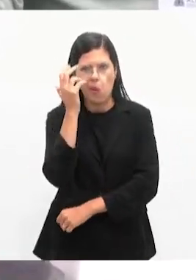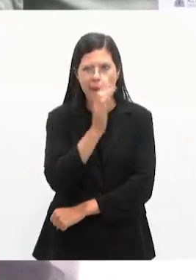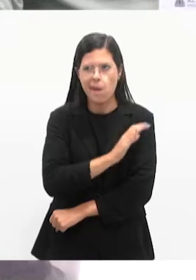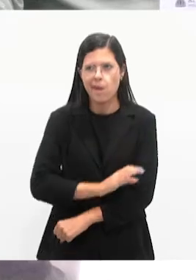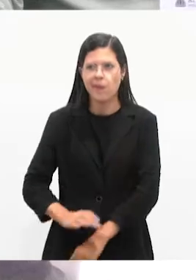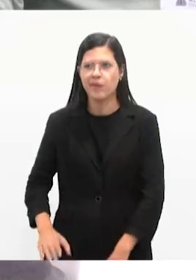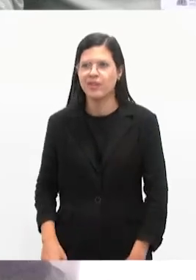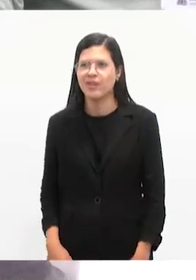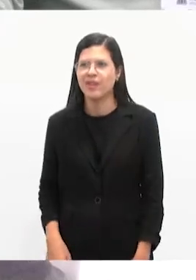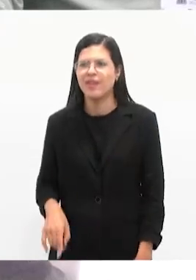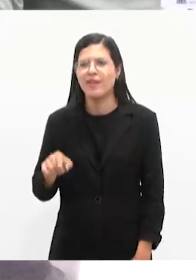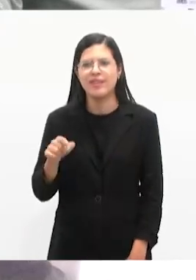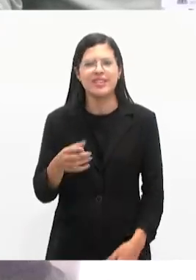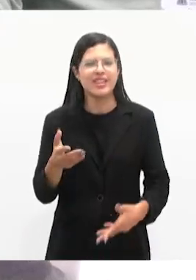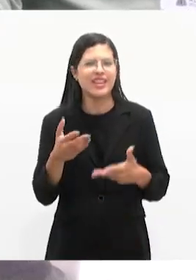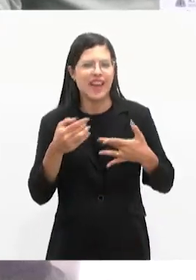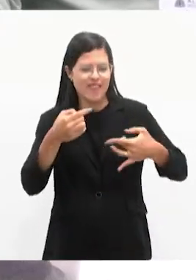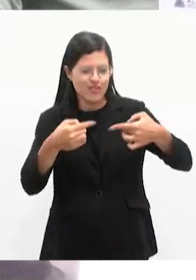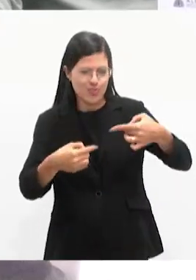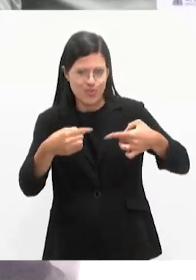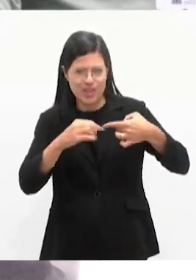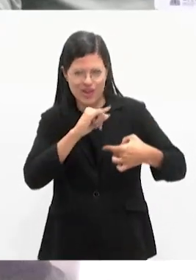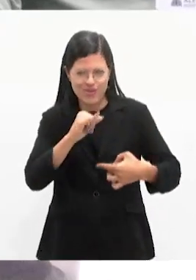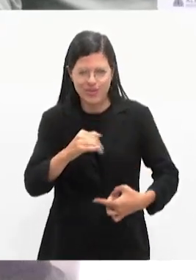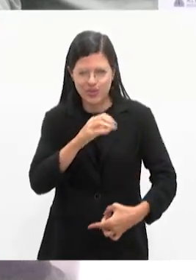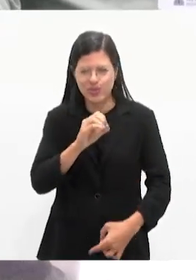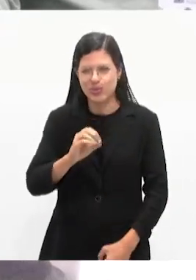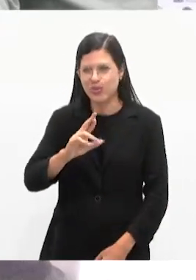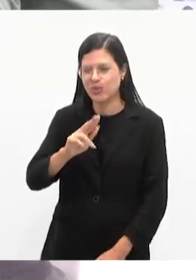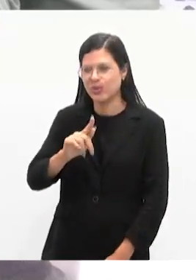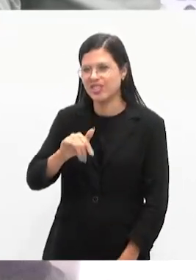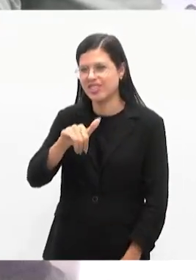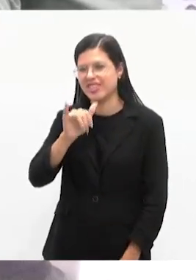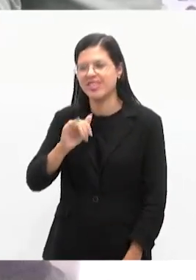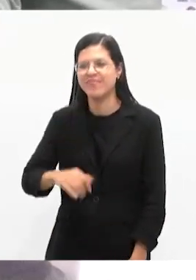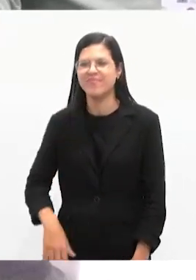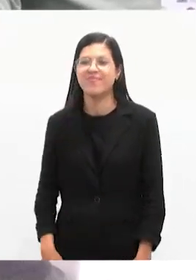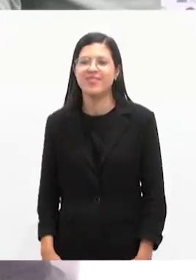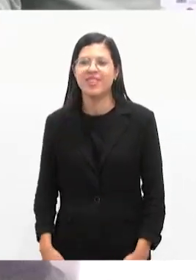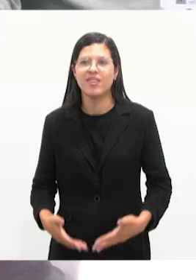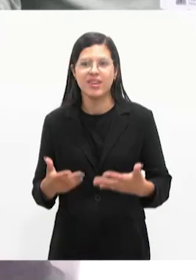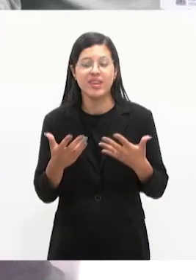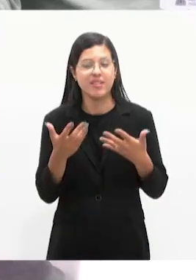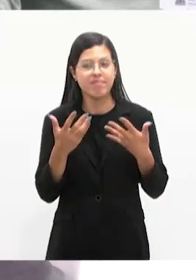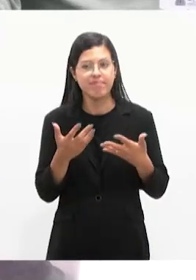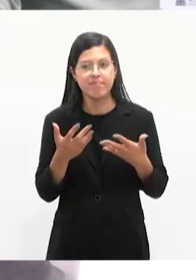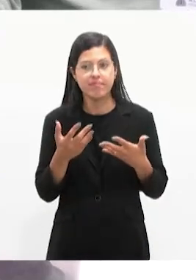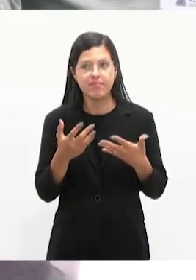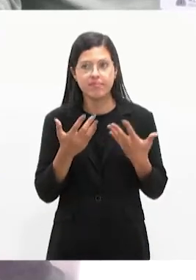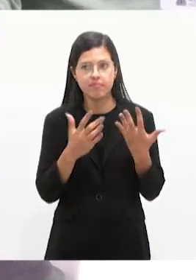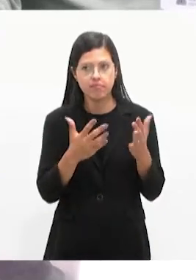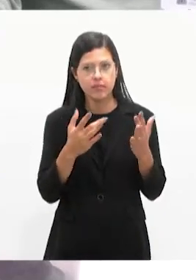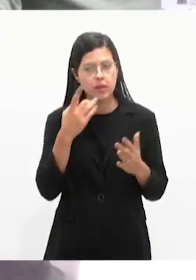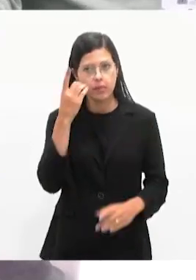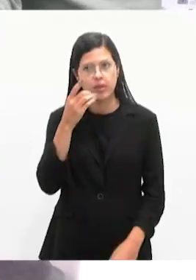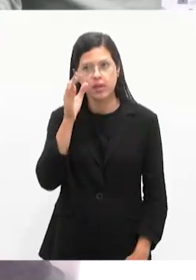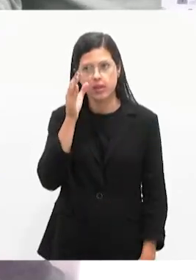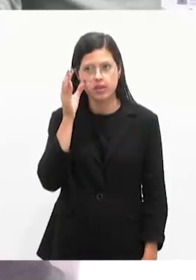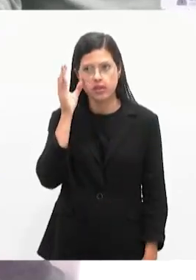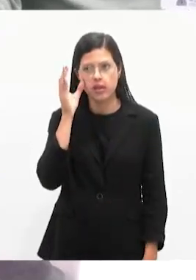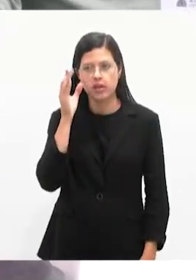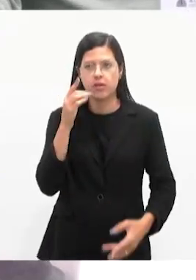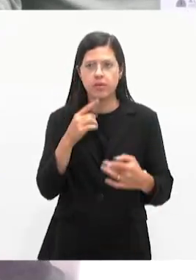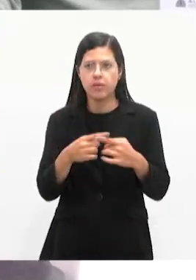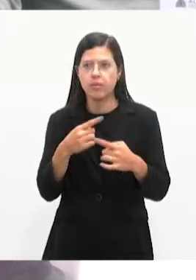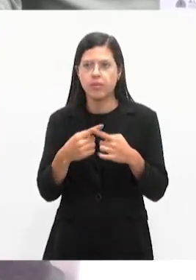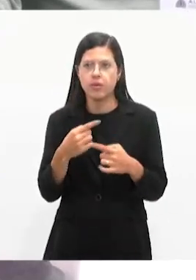Jordi, ele conhece Não, todos eu os bares do queria Rio de Janeiro. elogiar a deputada Célia Jordão, porque há quem